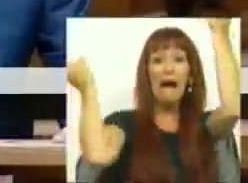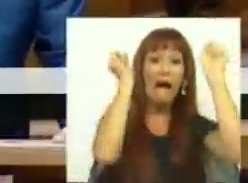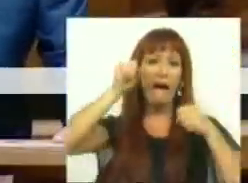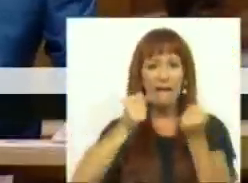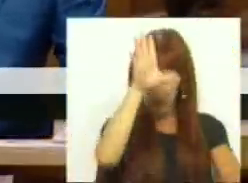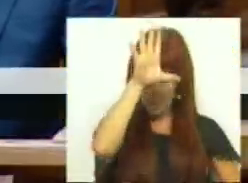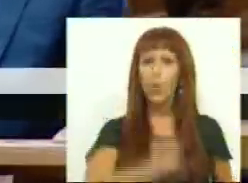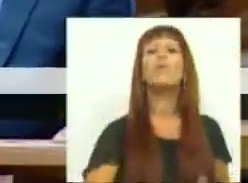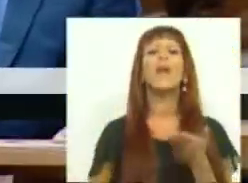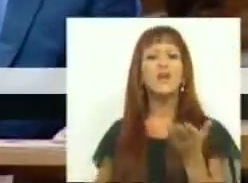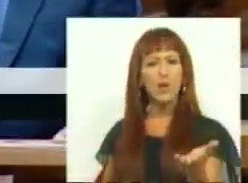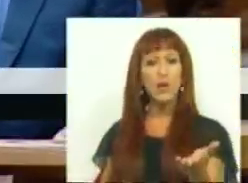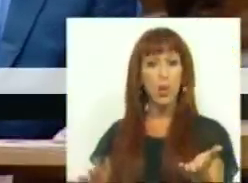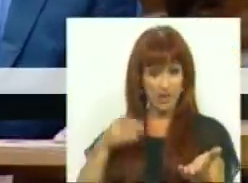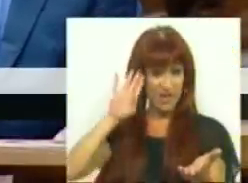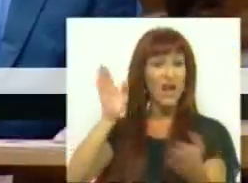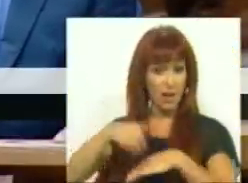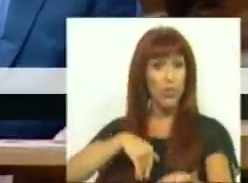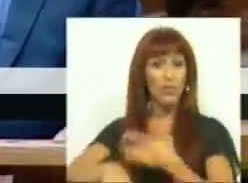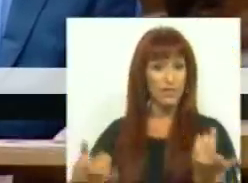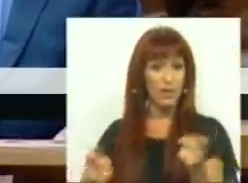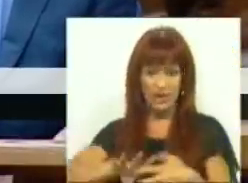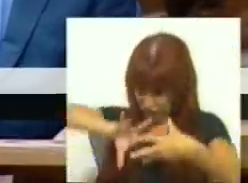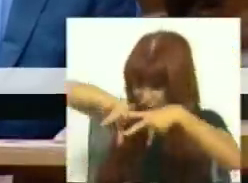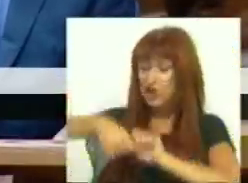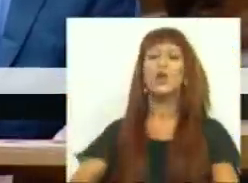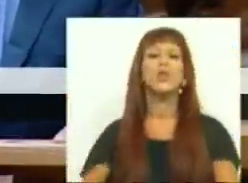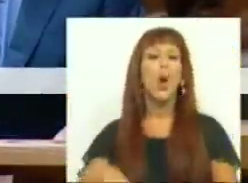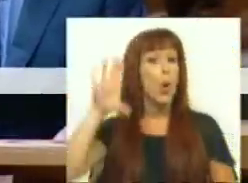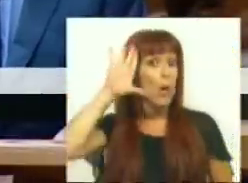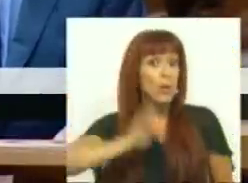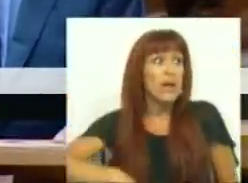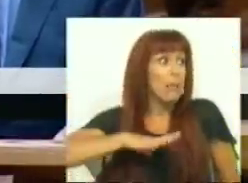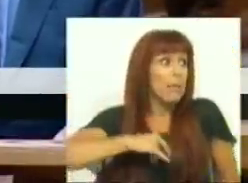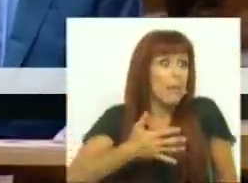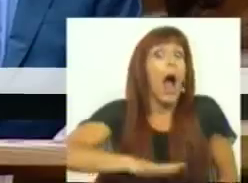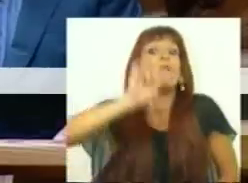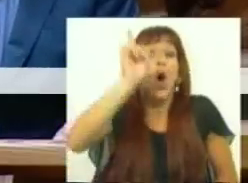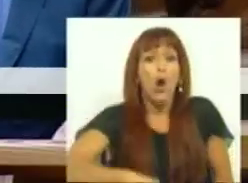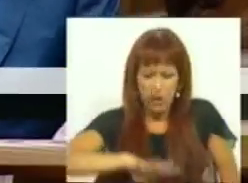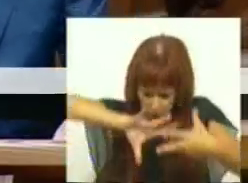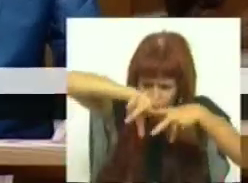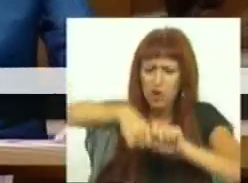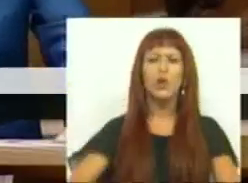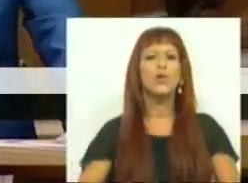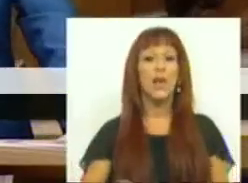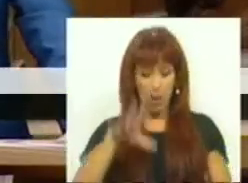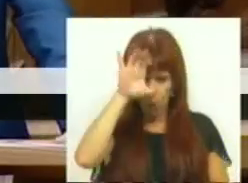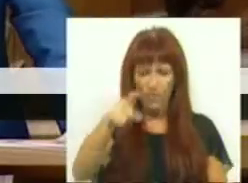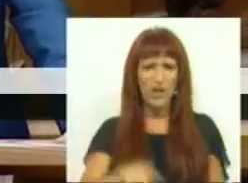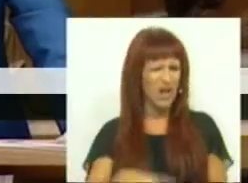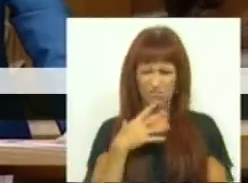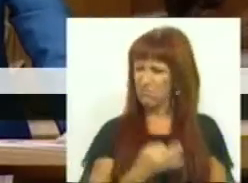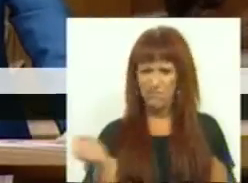este Governo, quando sabe o que faz, destrói. Quando não sabe o que quer, destrói. É um Governo